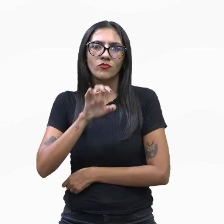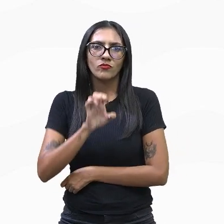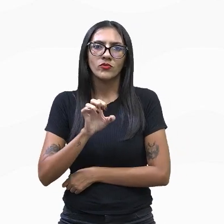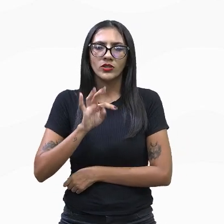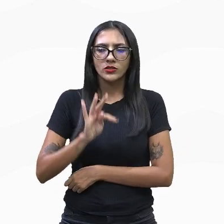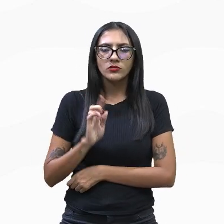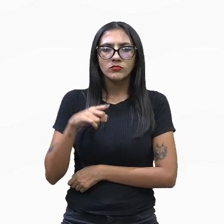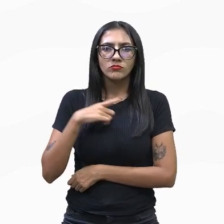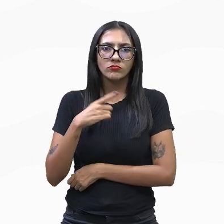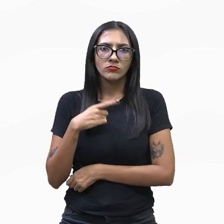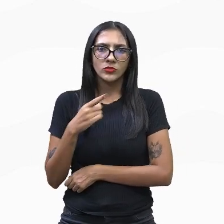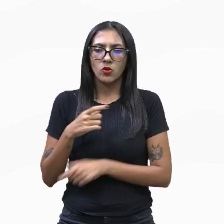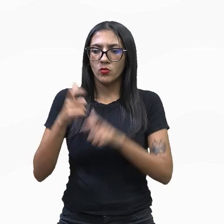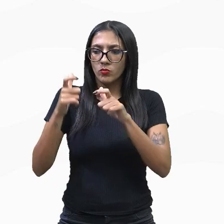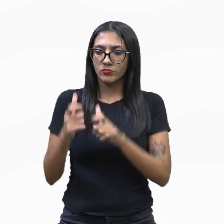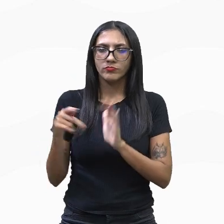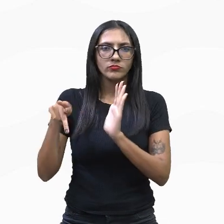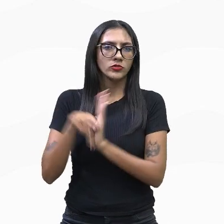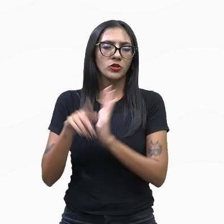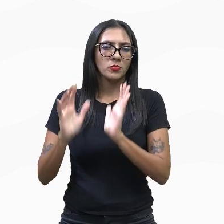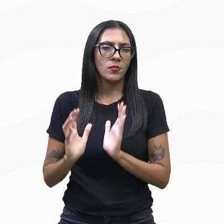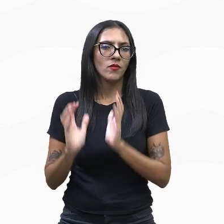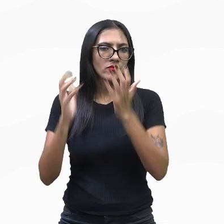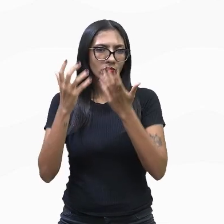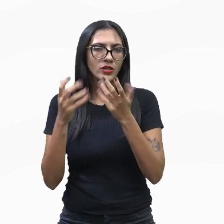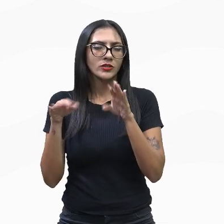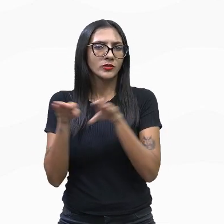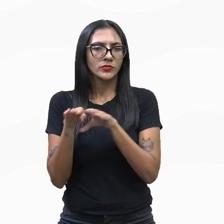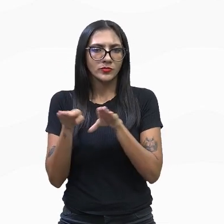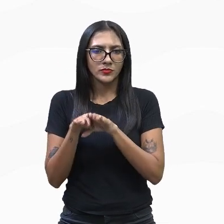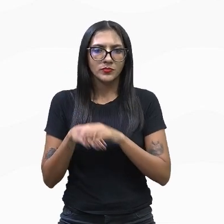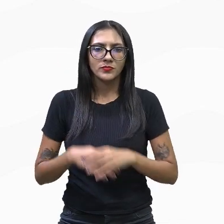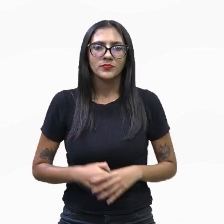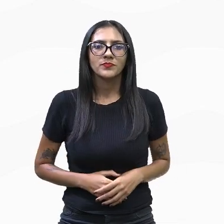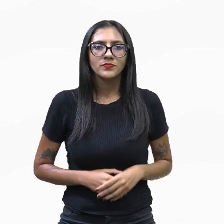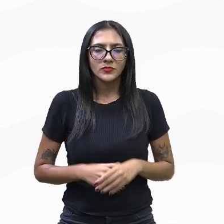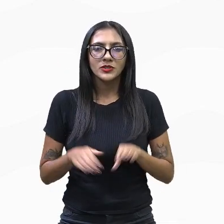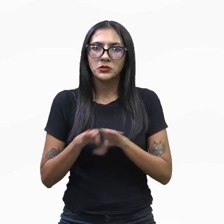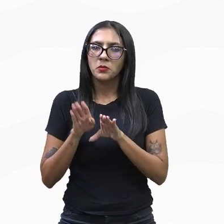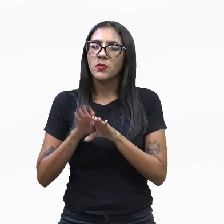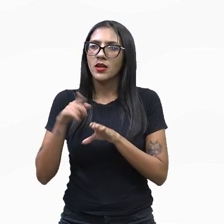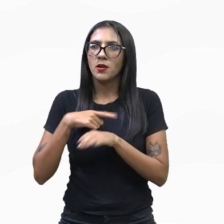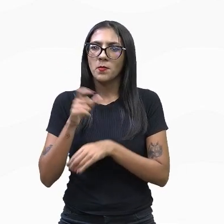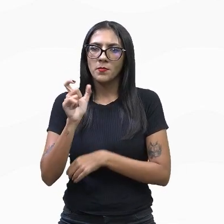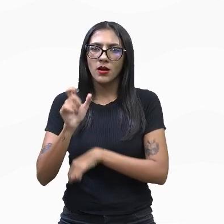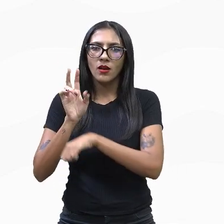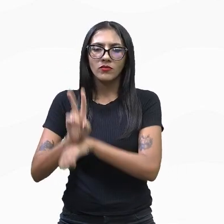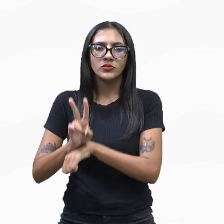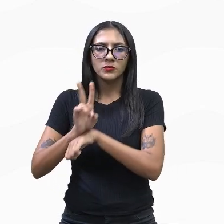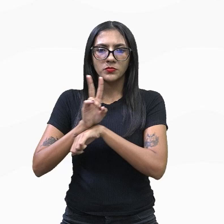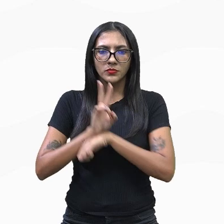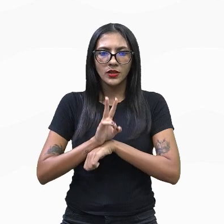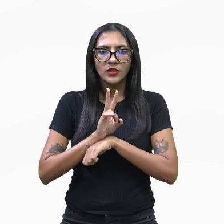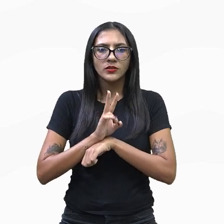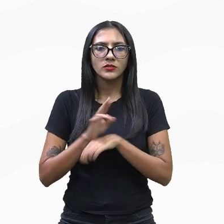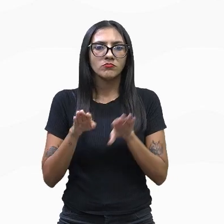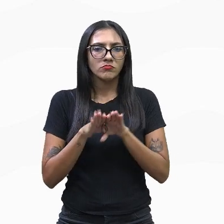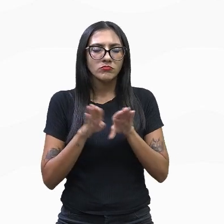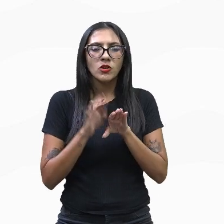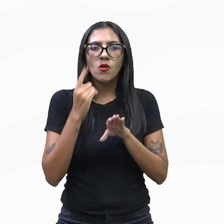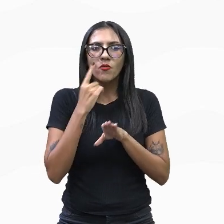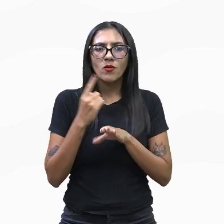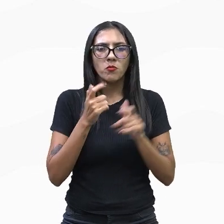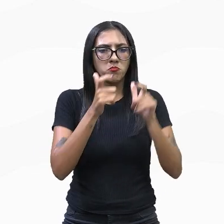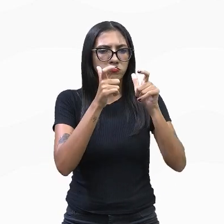palavra francesa. E também nós utilizamos por aqui, então, enfim. Isso, estrangeirismo também. Estrangeirismo também. Buffet, né, de alta qualidade,